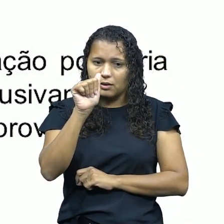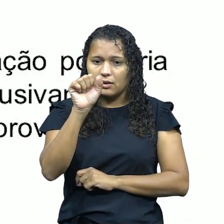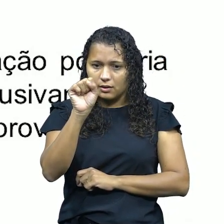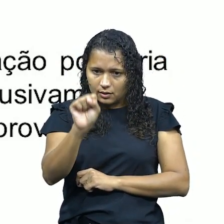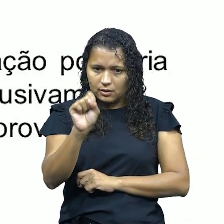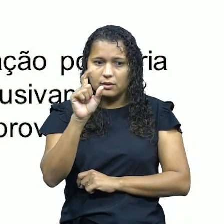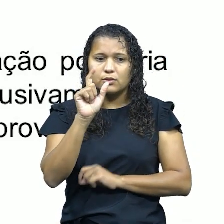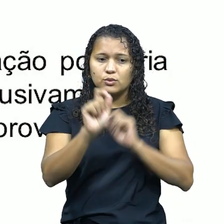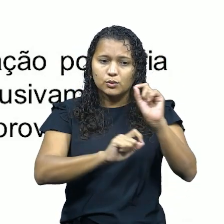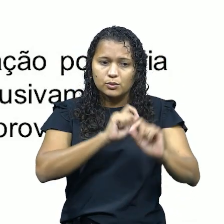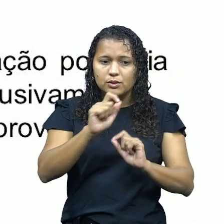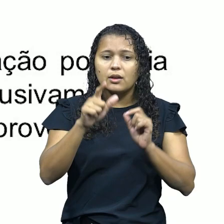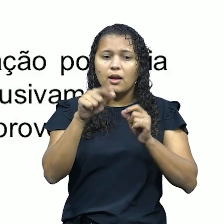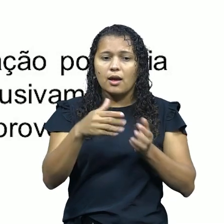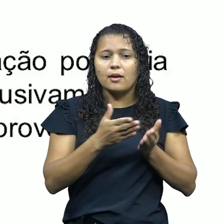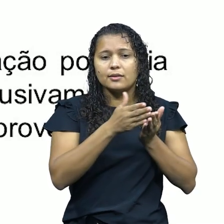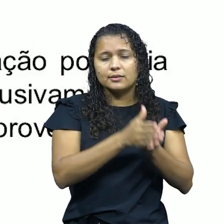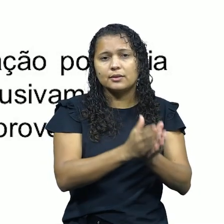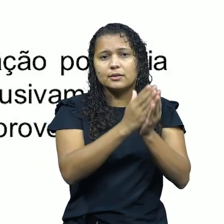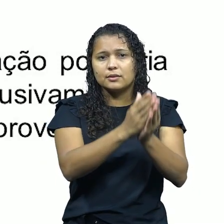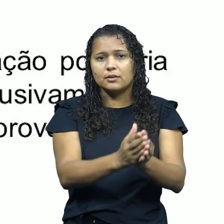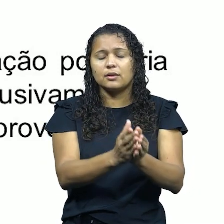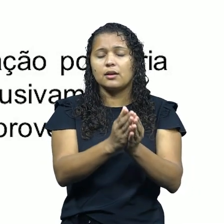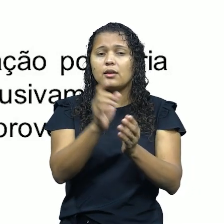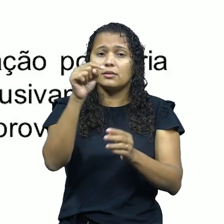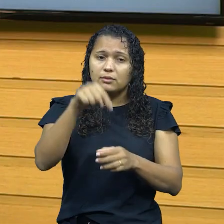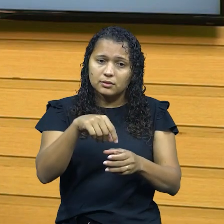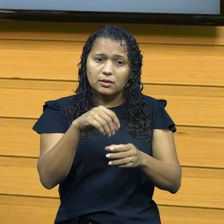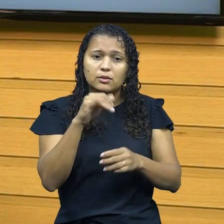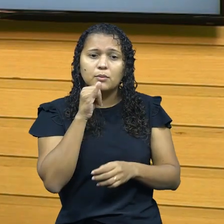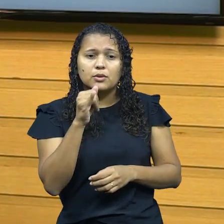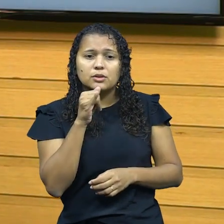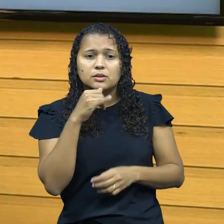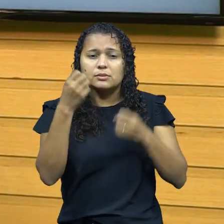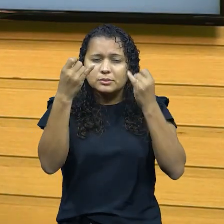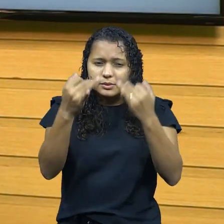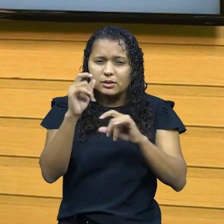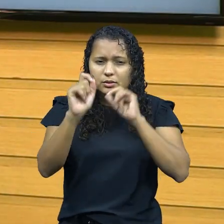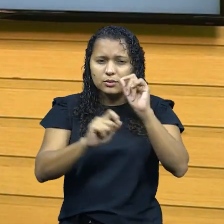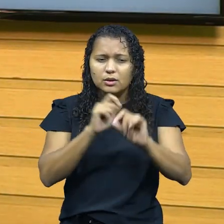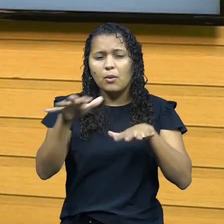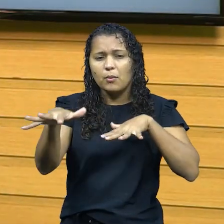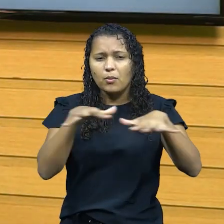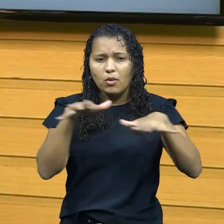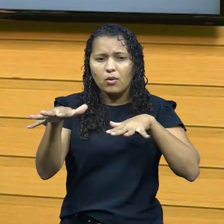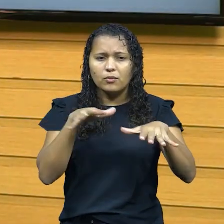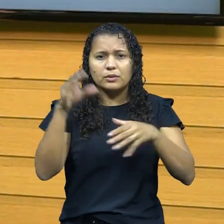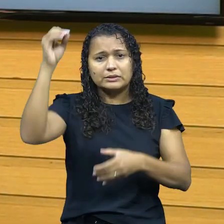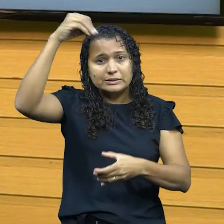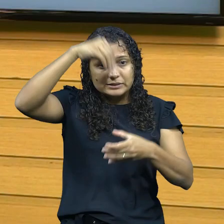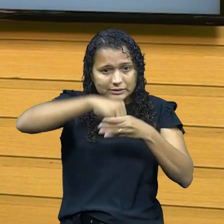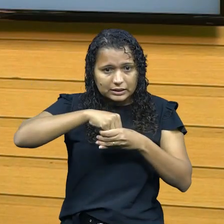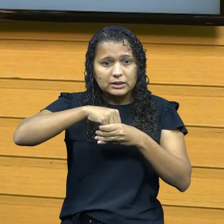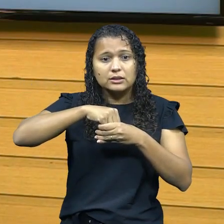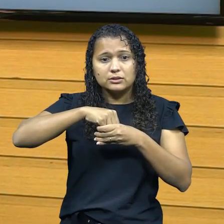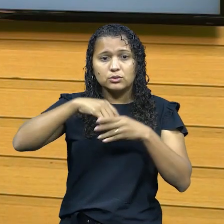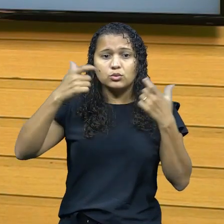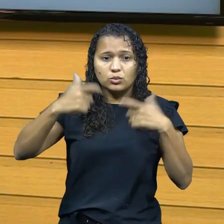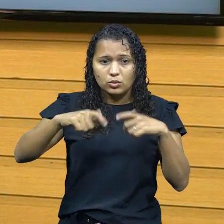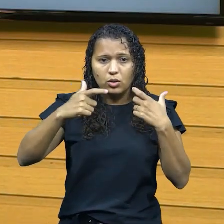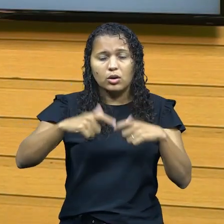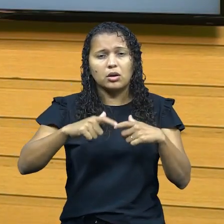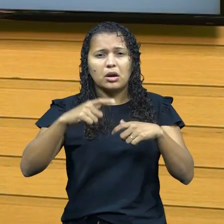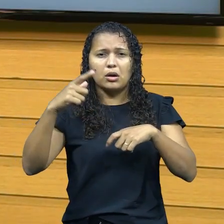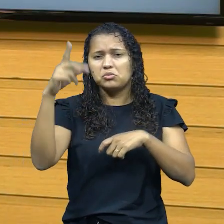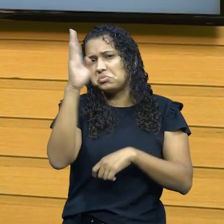ou provenientes da navegação interior. Então, a gente está falando de uma movimentação interna do local,